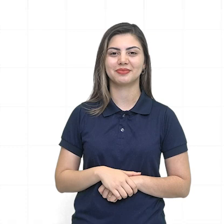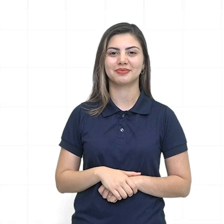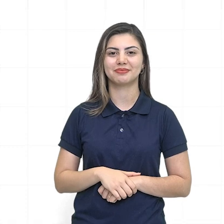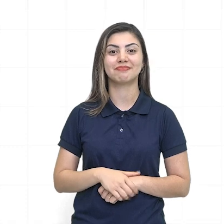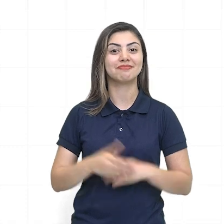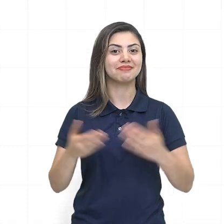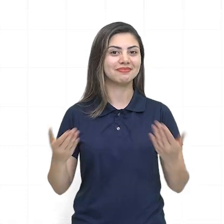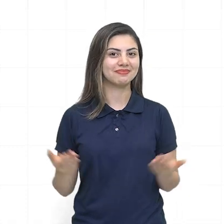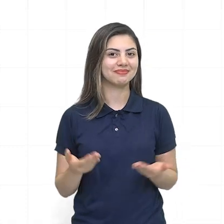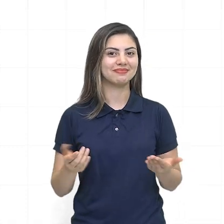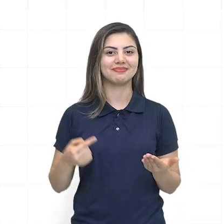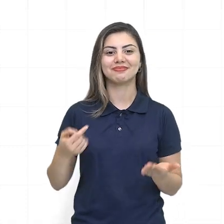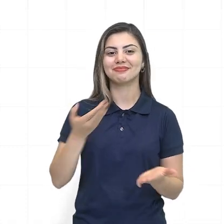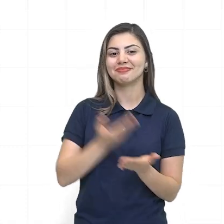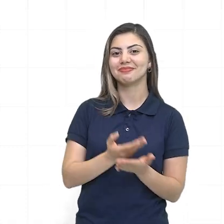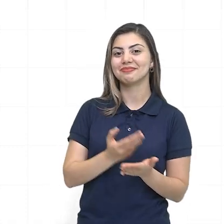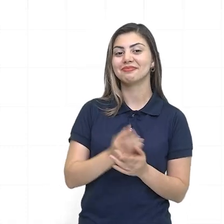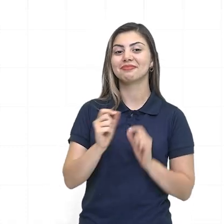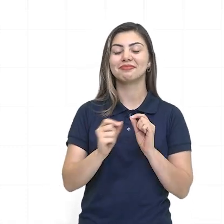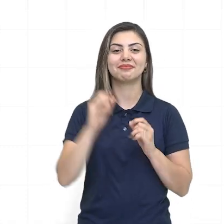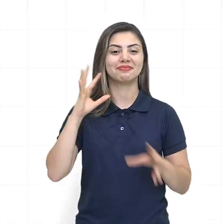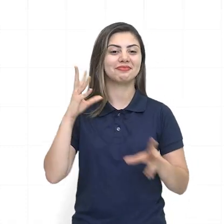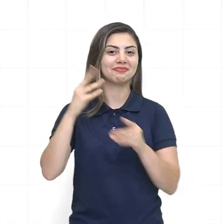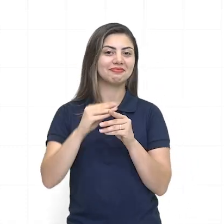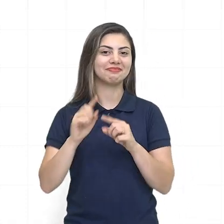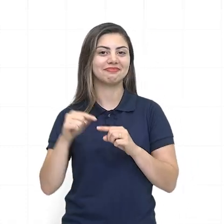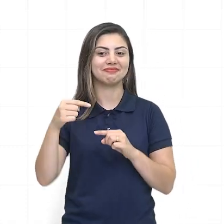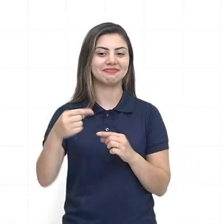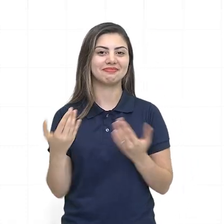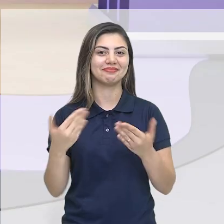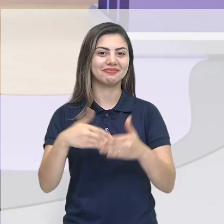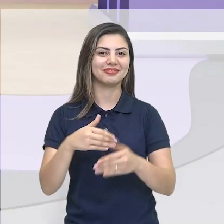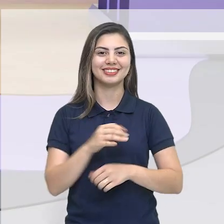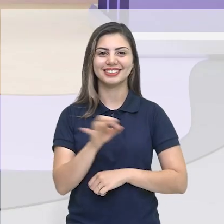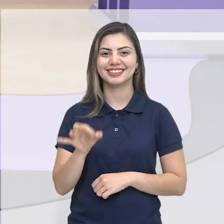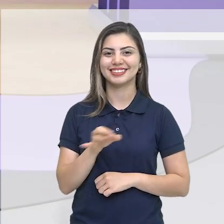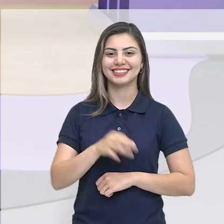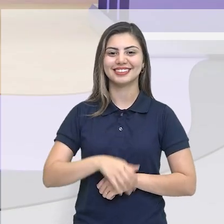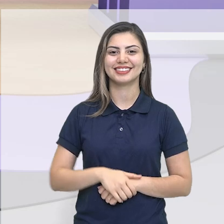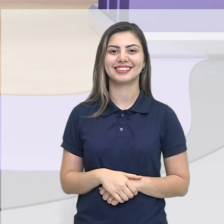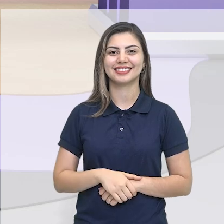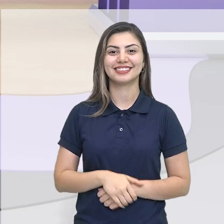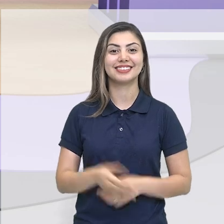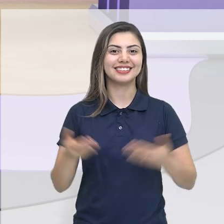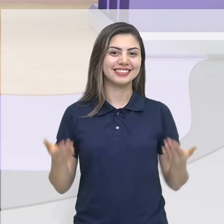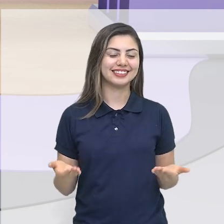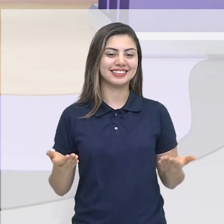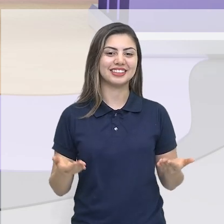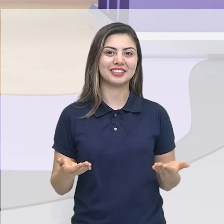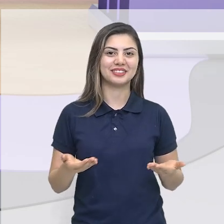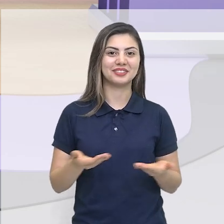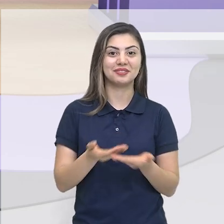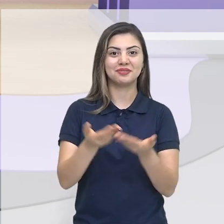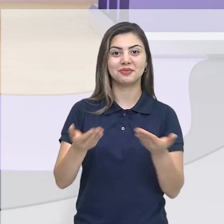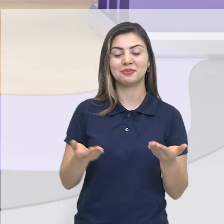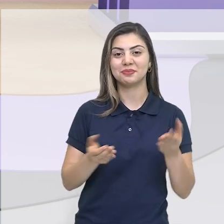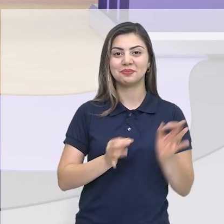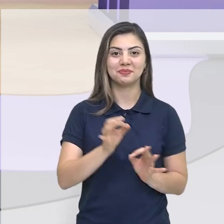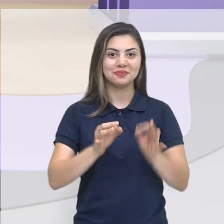e juntas vermos a revisão e a avaliação desta unidade. Então, mais do que